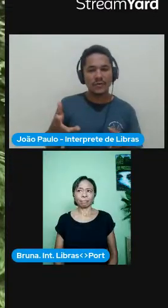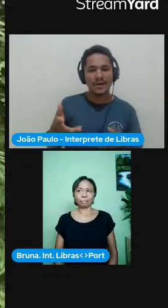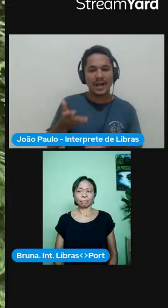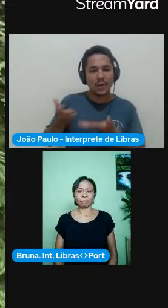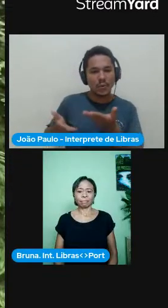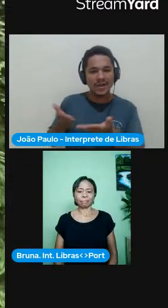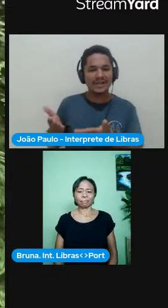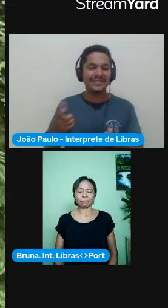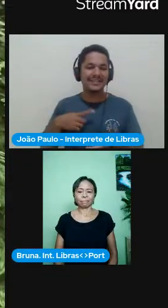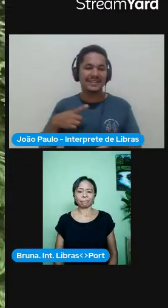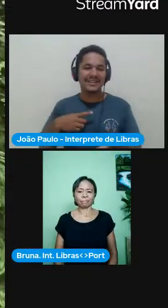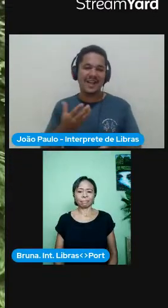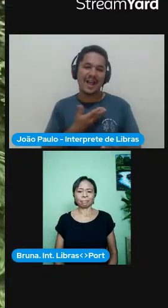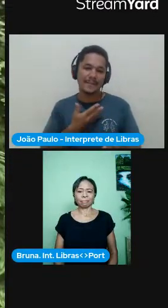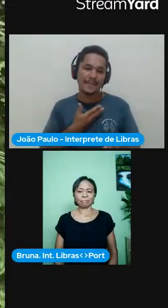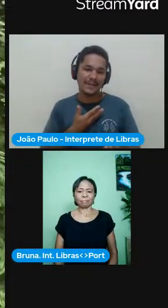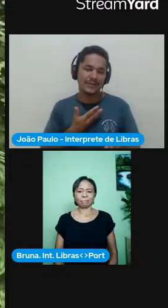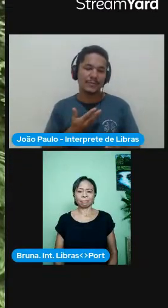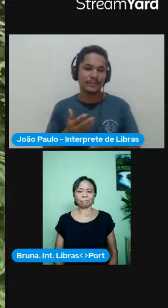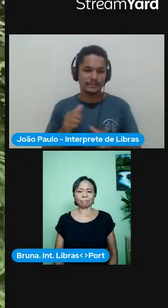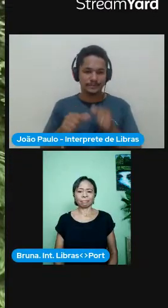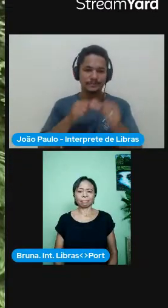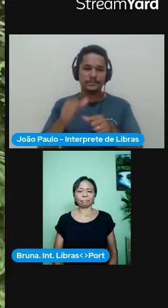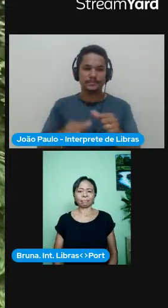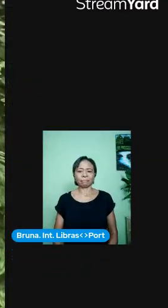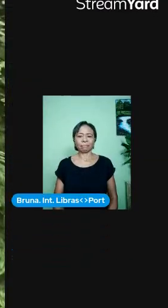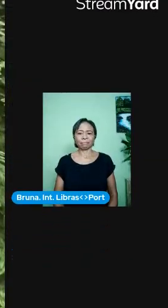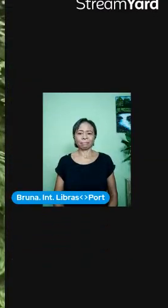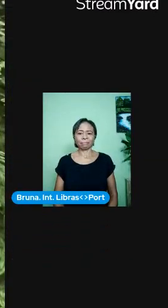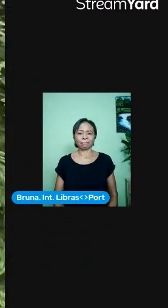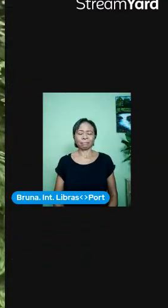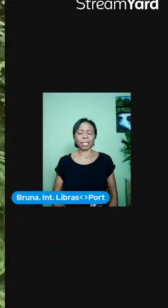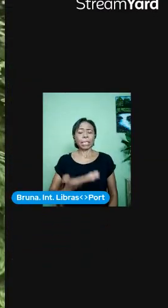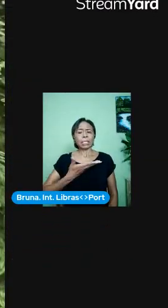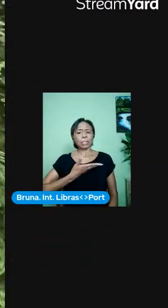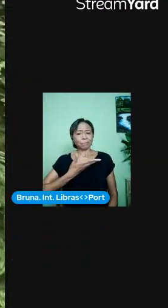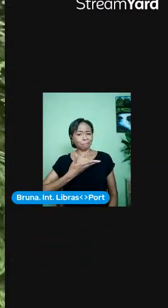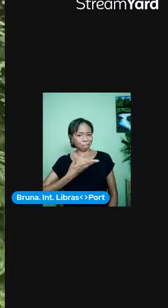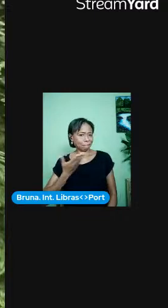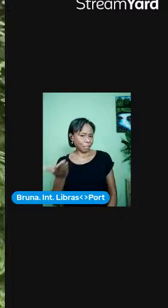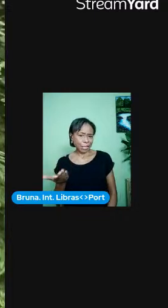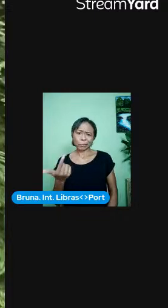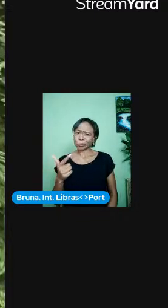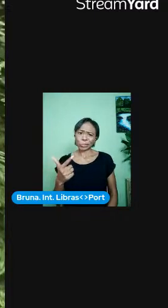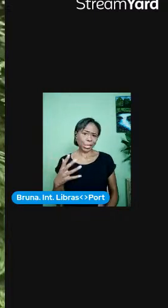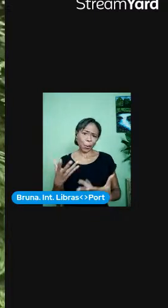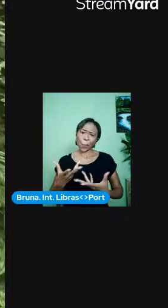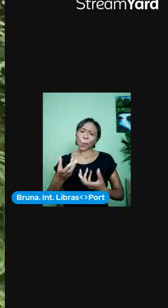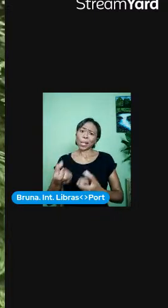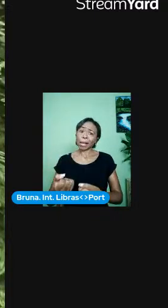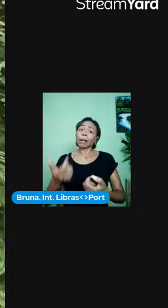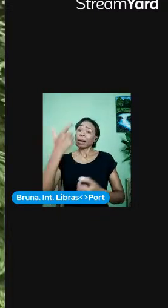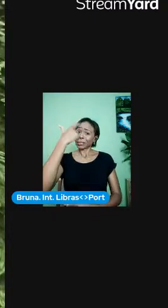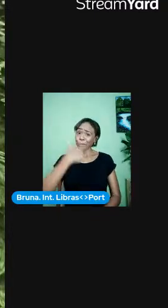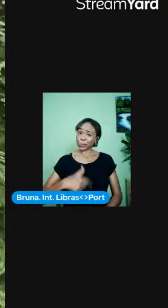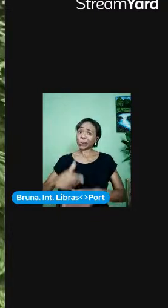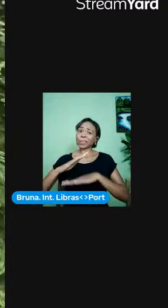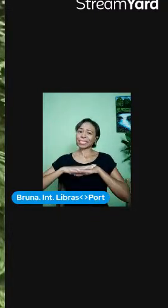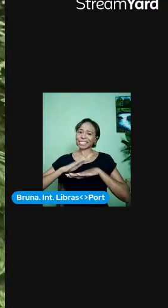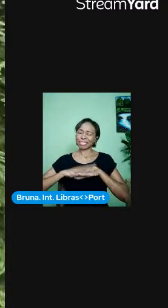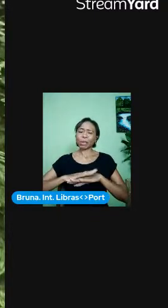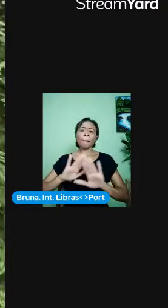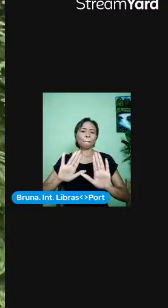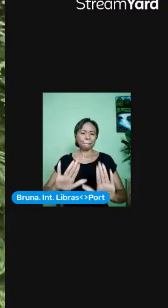pelos amigos ou até mesmo pela escola? Pois é, essa sou eu, mas também sou prova viva que sim,